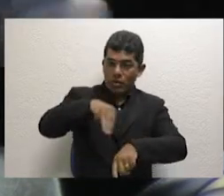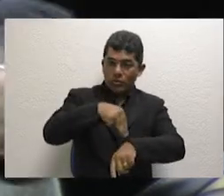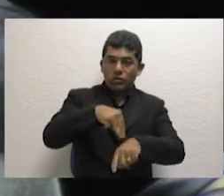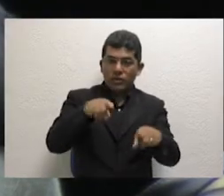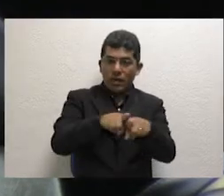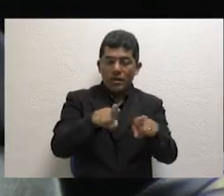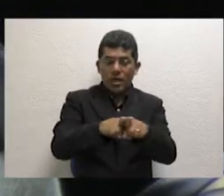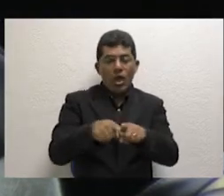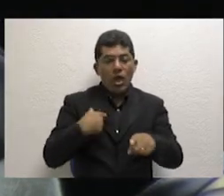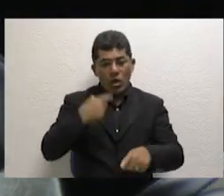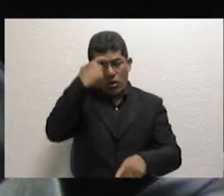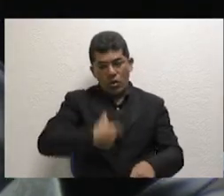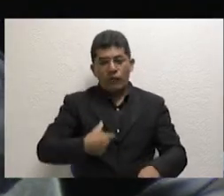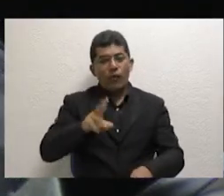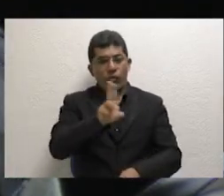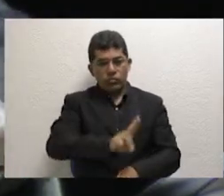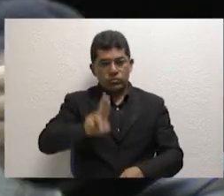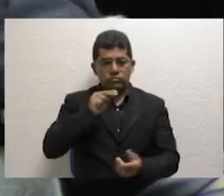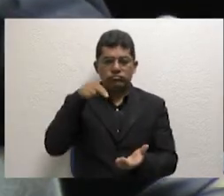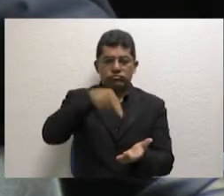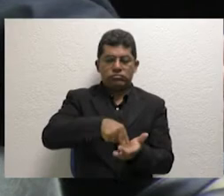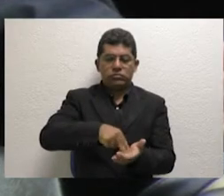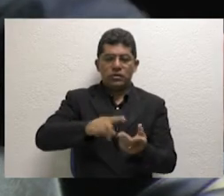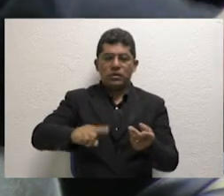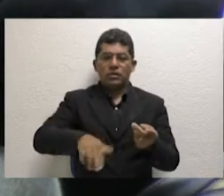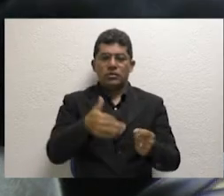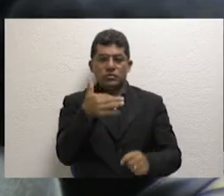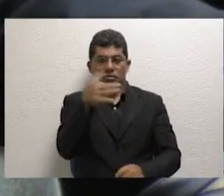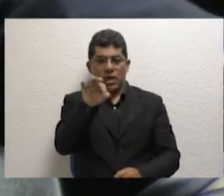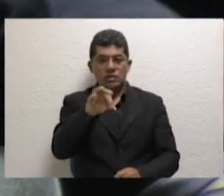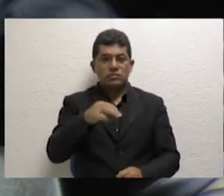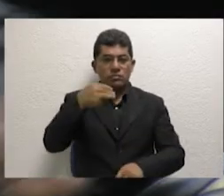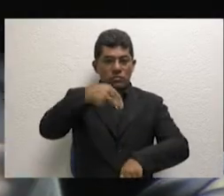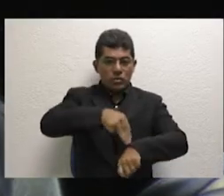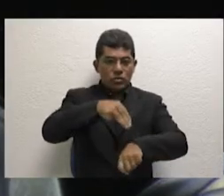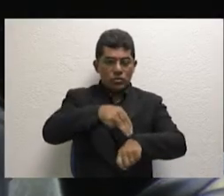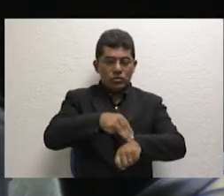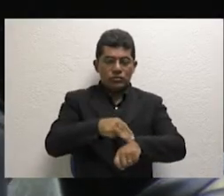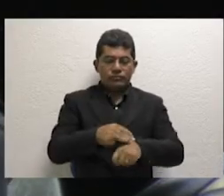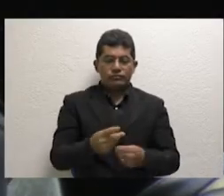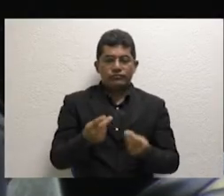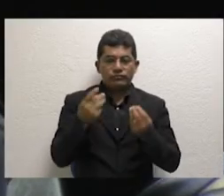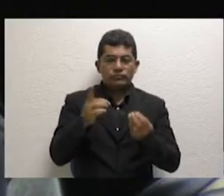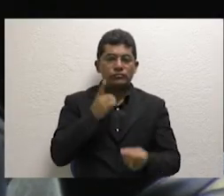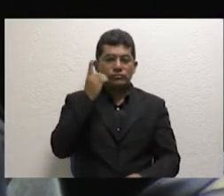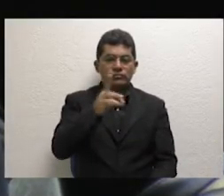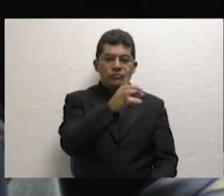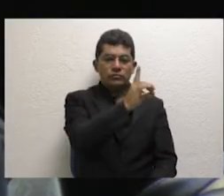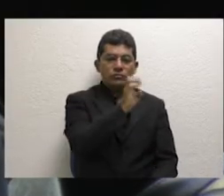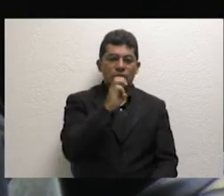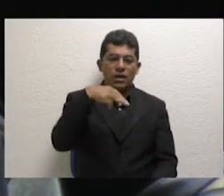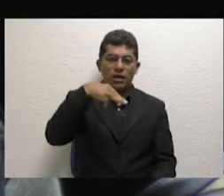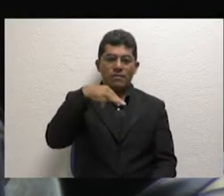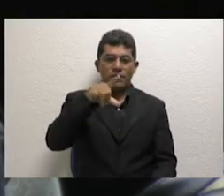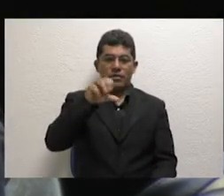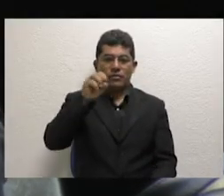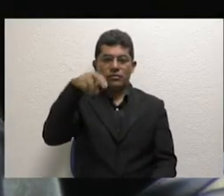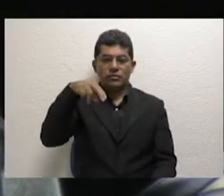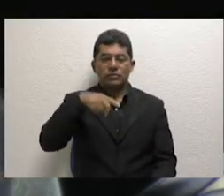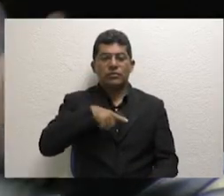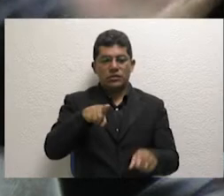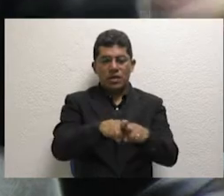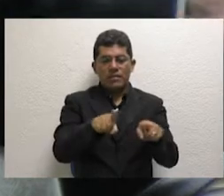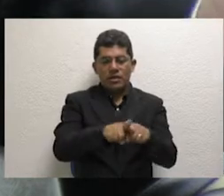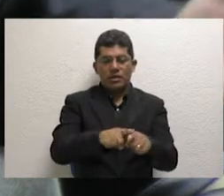eu usarei a tribuna e os dez minutos restantes o deputado Dermilson também tem um compromisso de sessão de